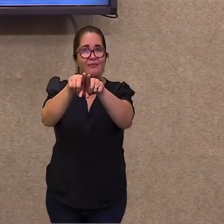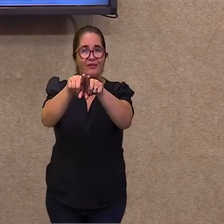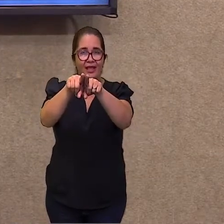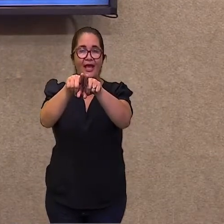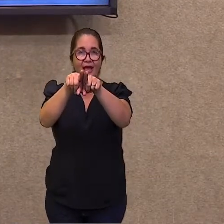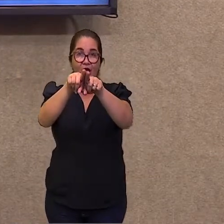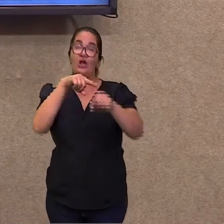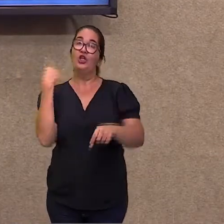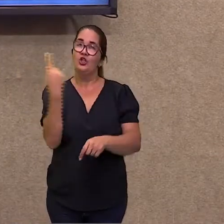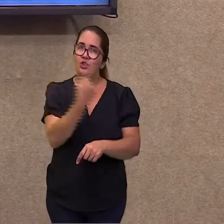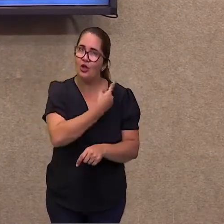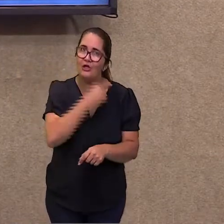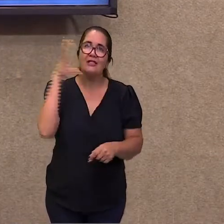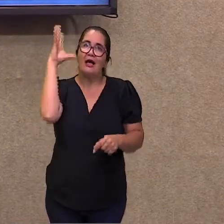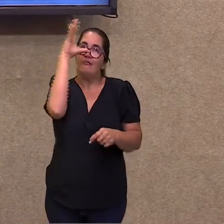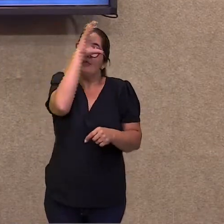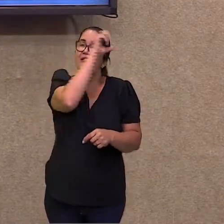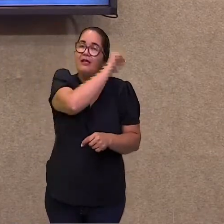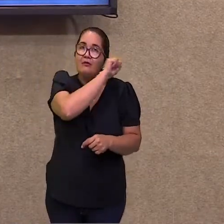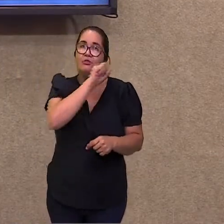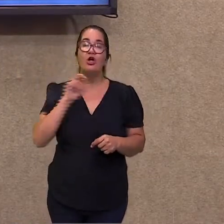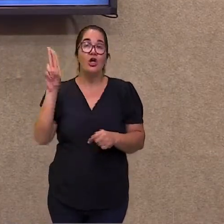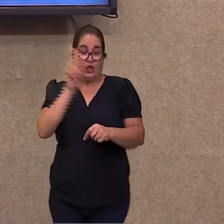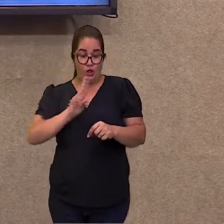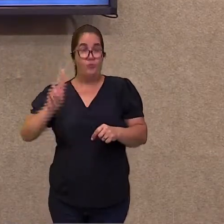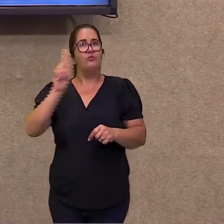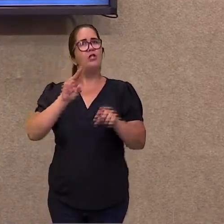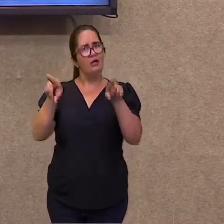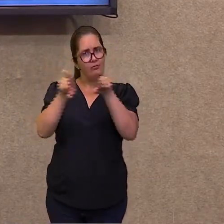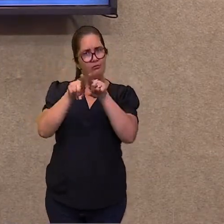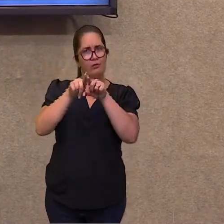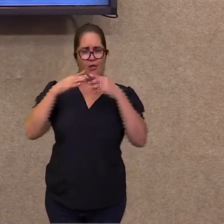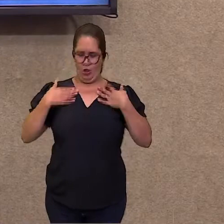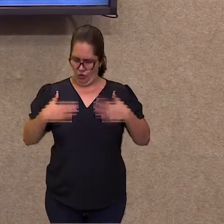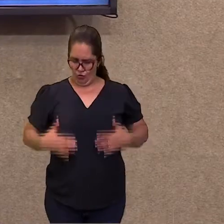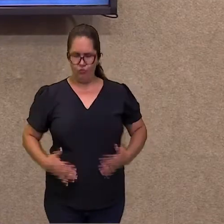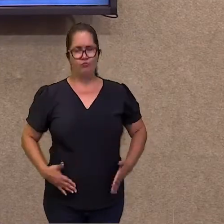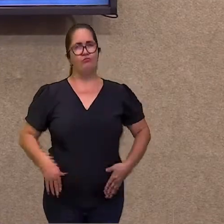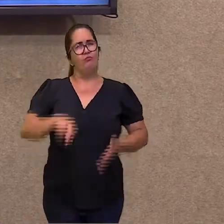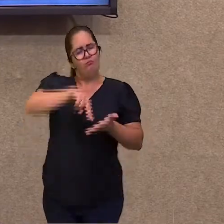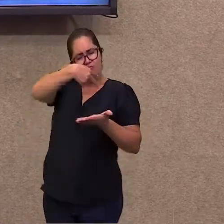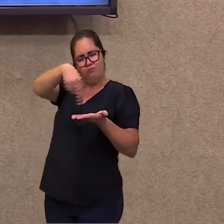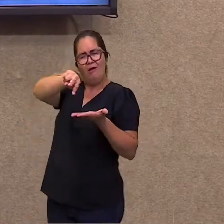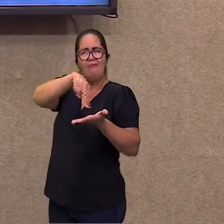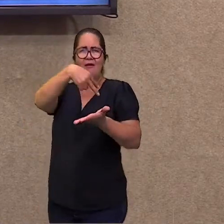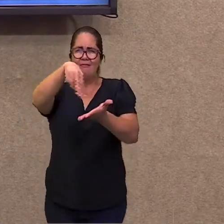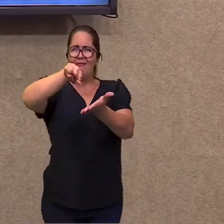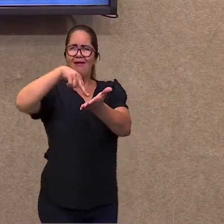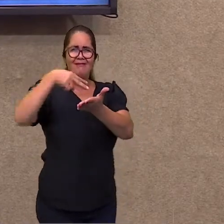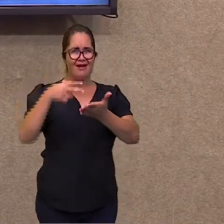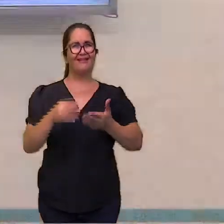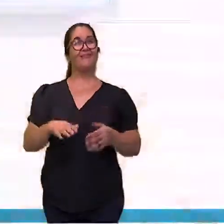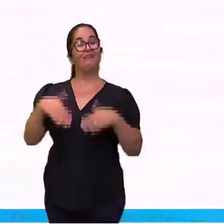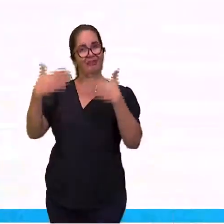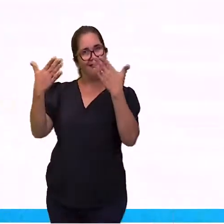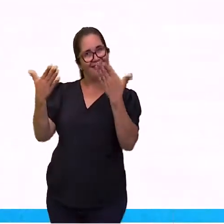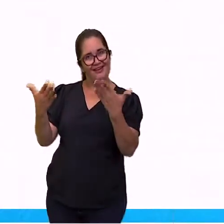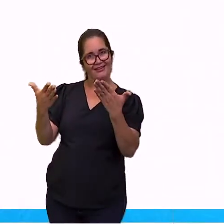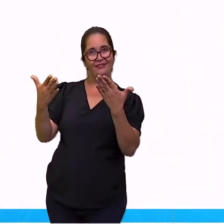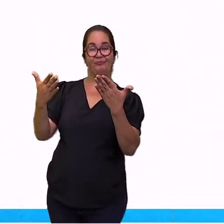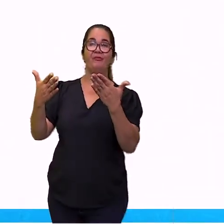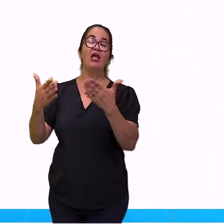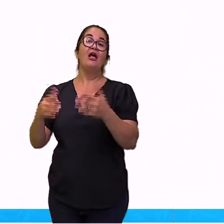Mais uma vez, a linguagem corporal fazendo-se presente. Então, a partir dessas descobertas, novos sons,